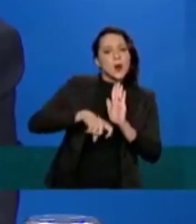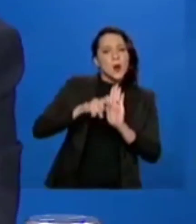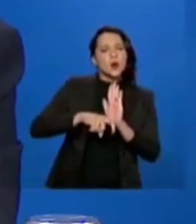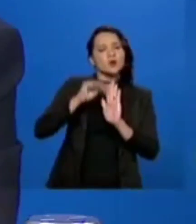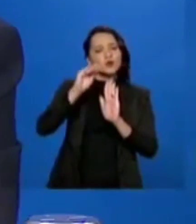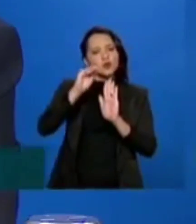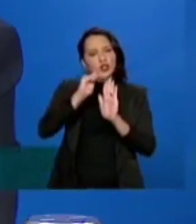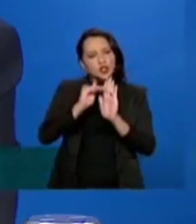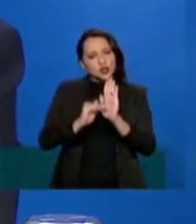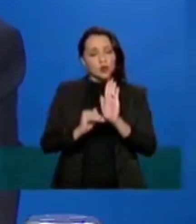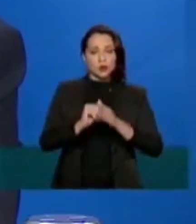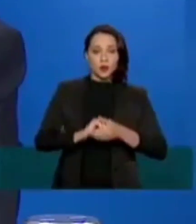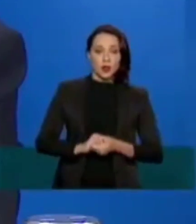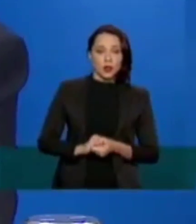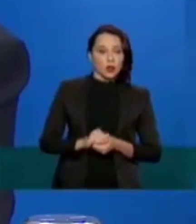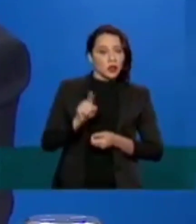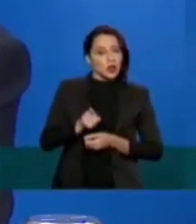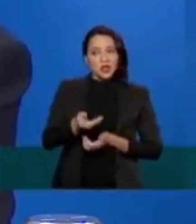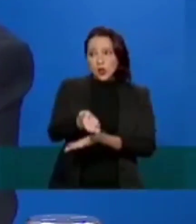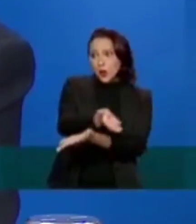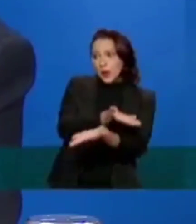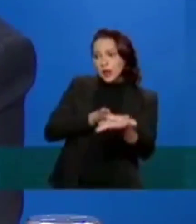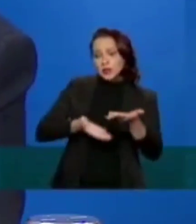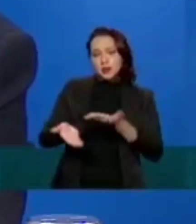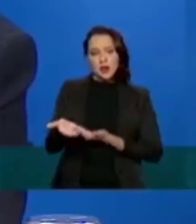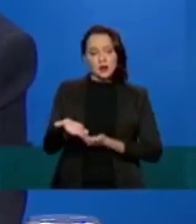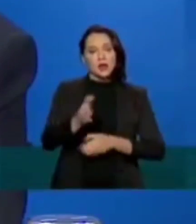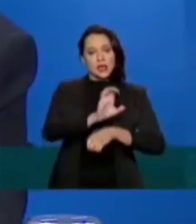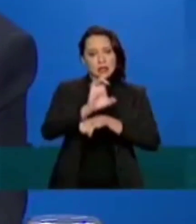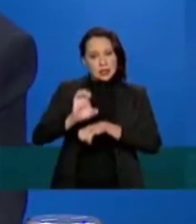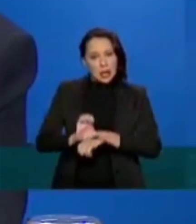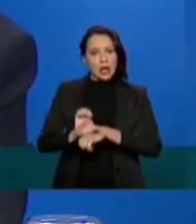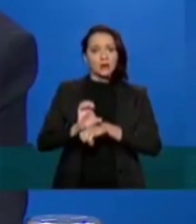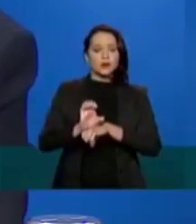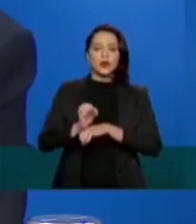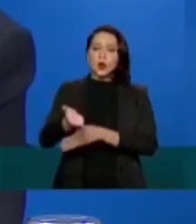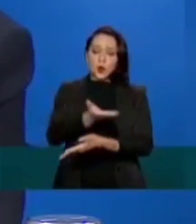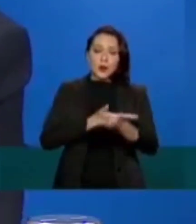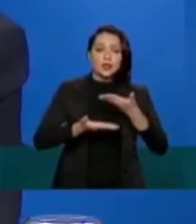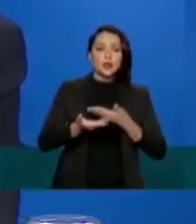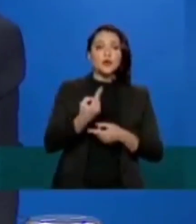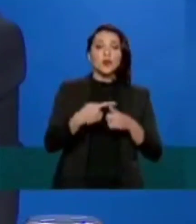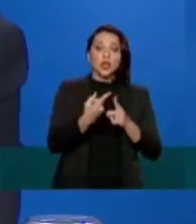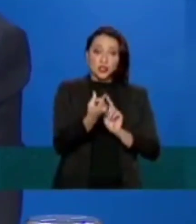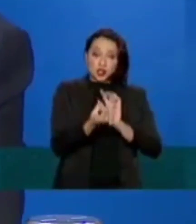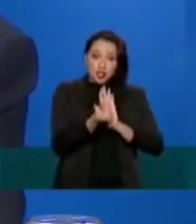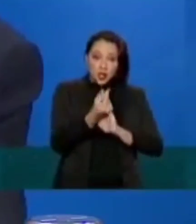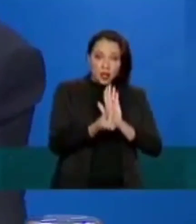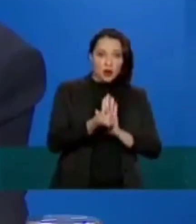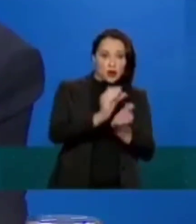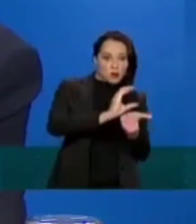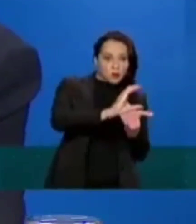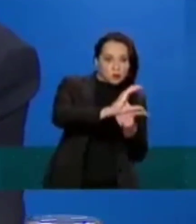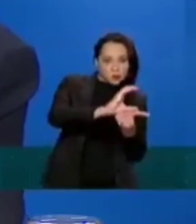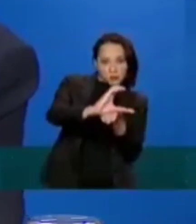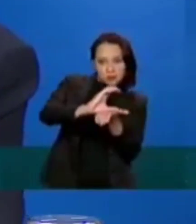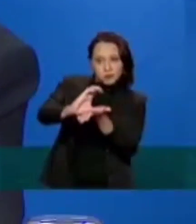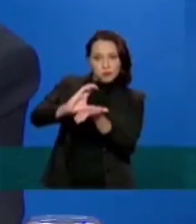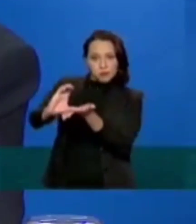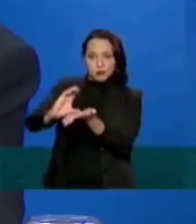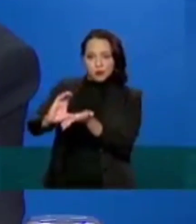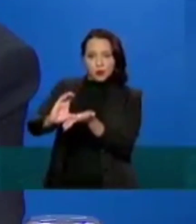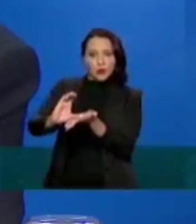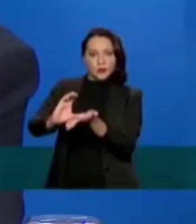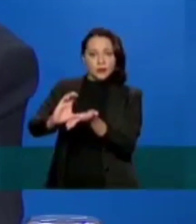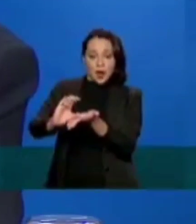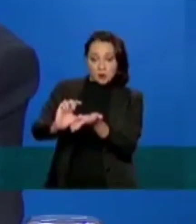cooperativo entre os entes federativos. Nós estamos transferindo recursos para os estados para que eles possam transferir uma parte do